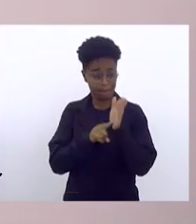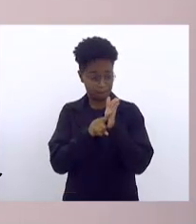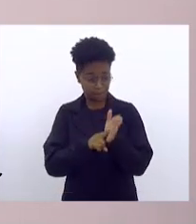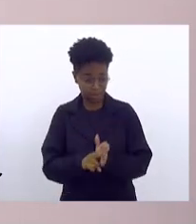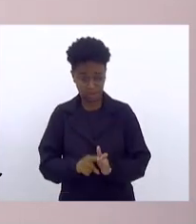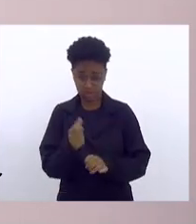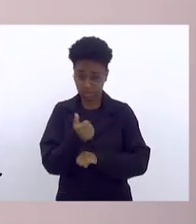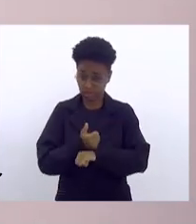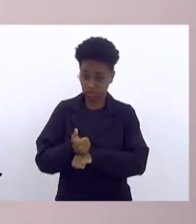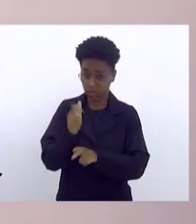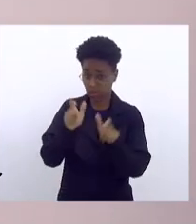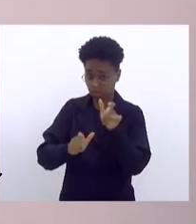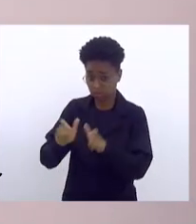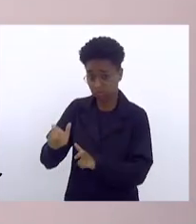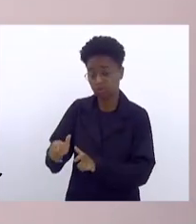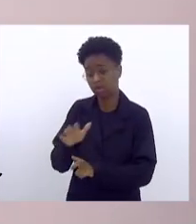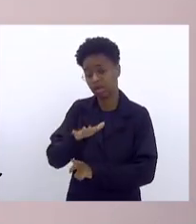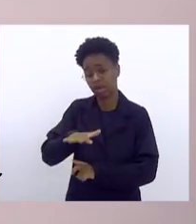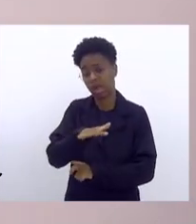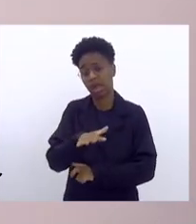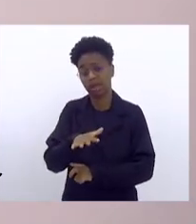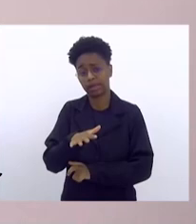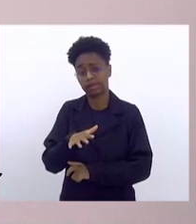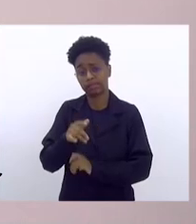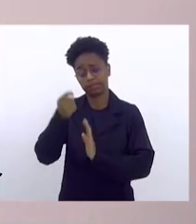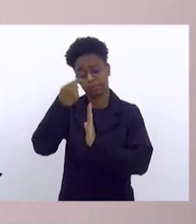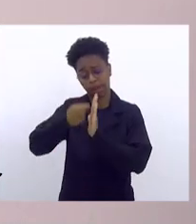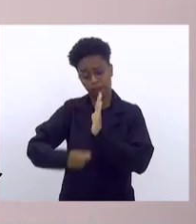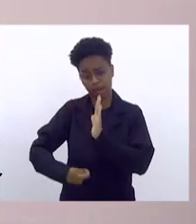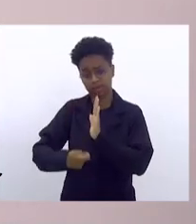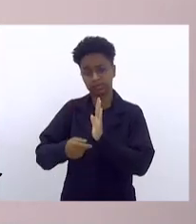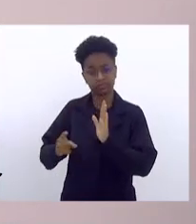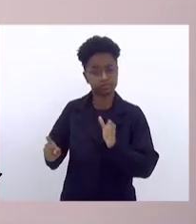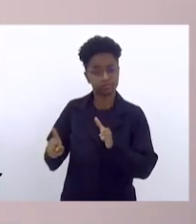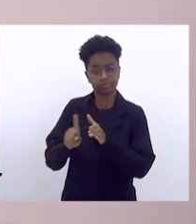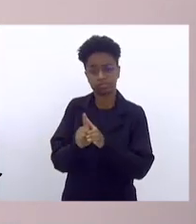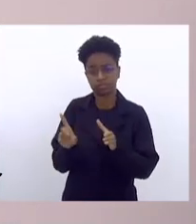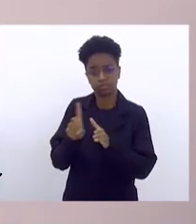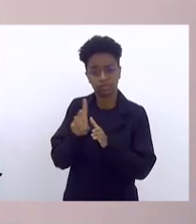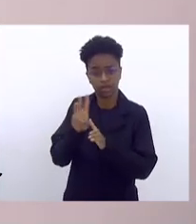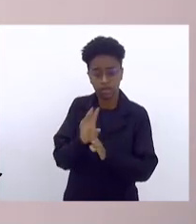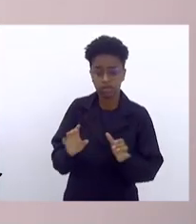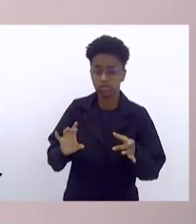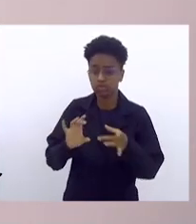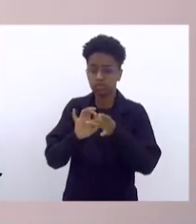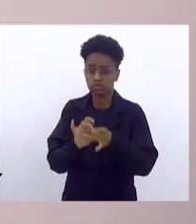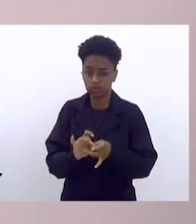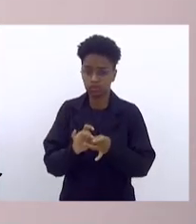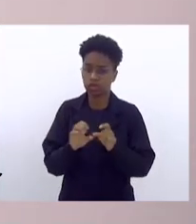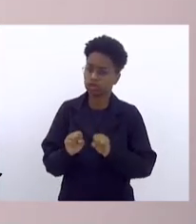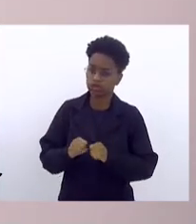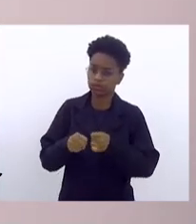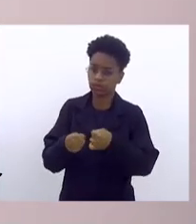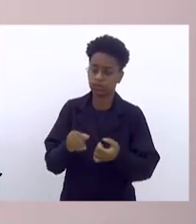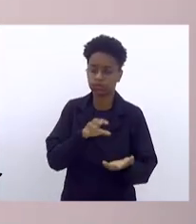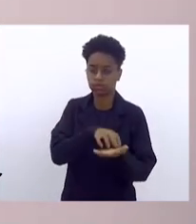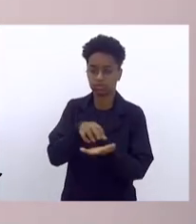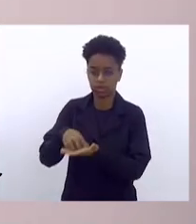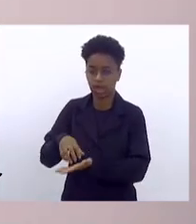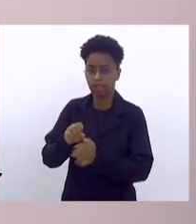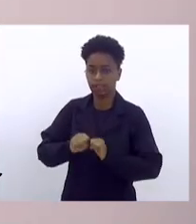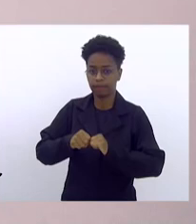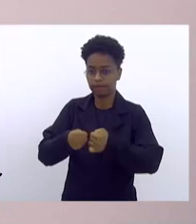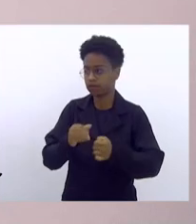especialistas signatários dessa nota se somam aos demais esforços regionais e nacionais de defesa da escola